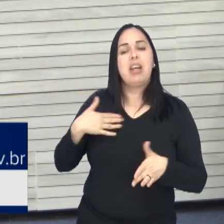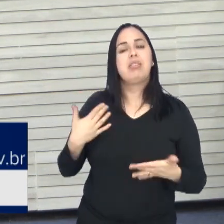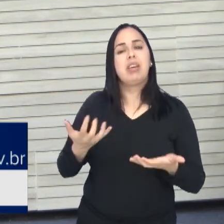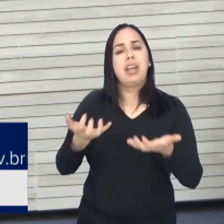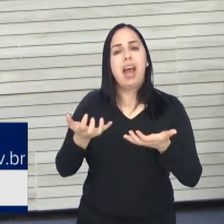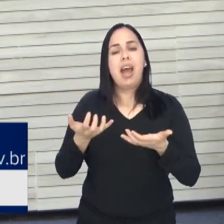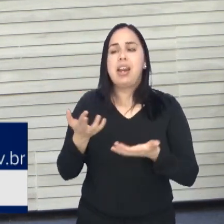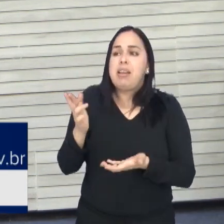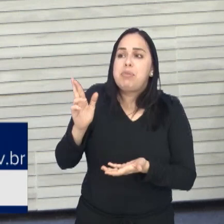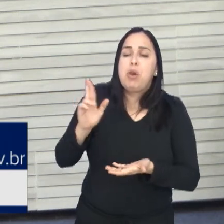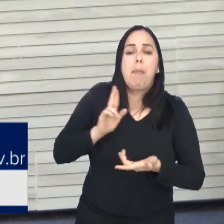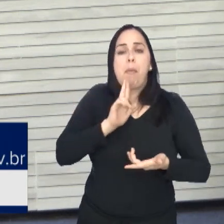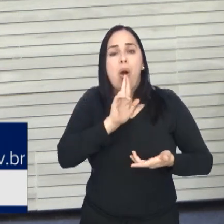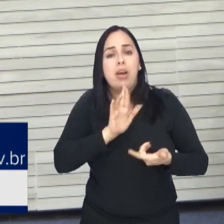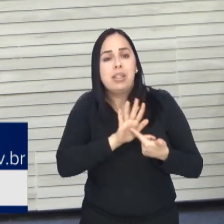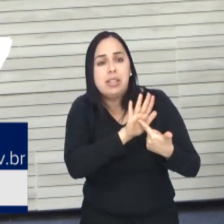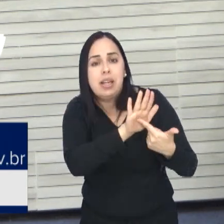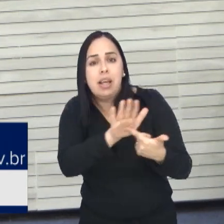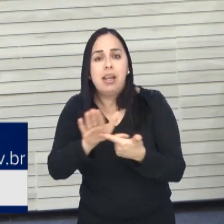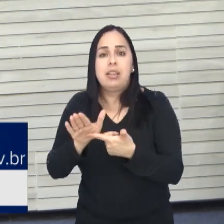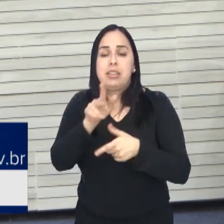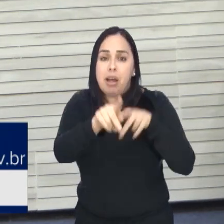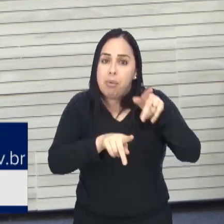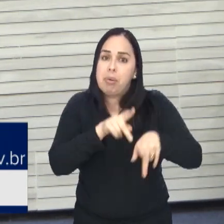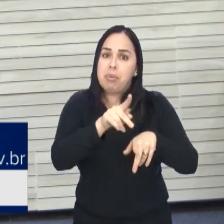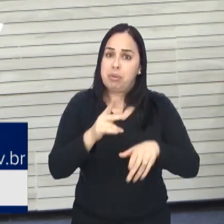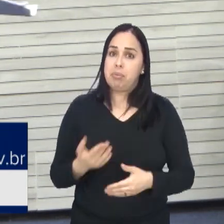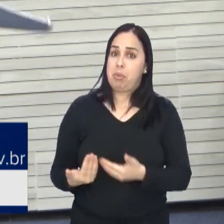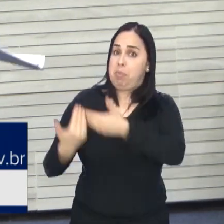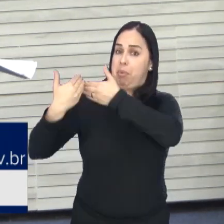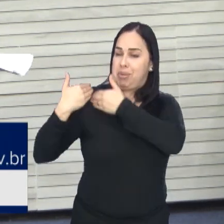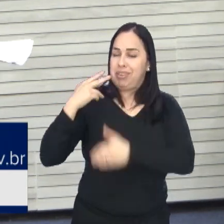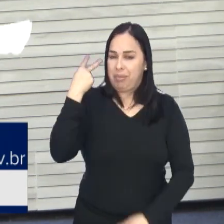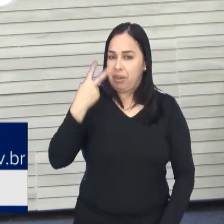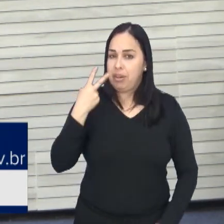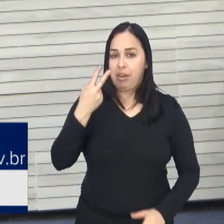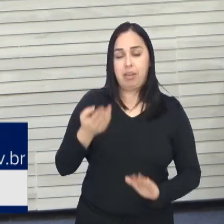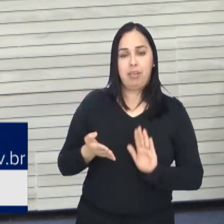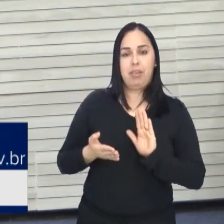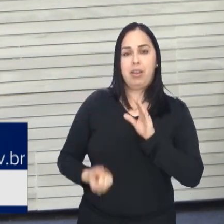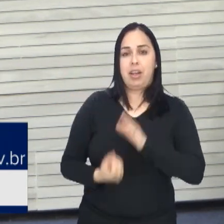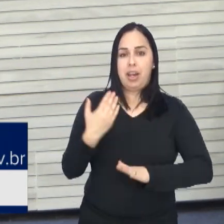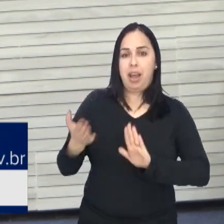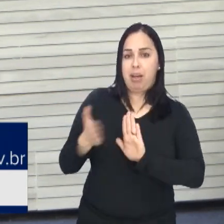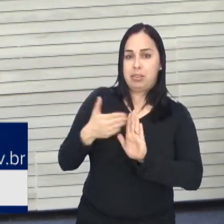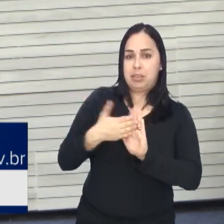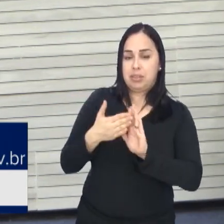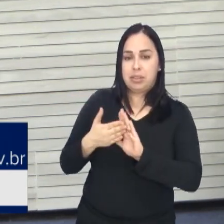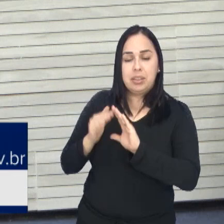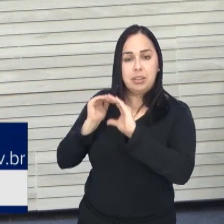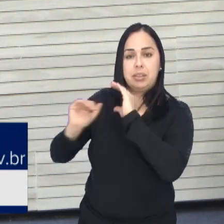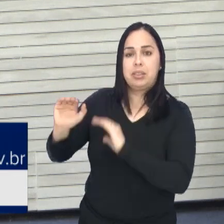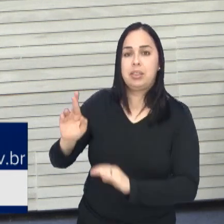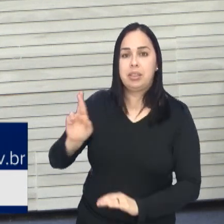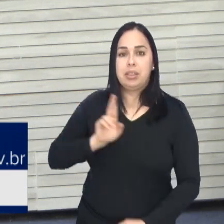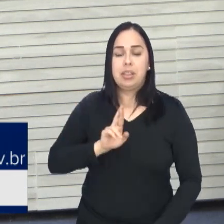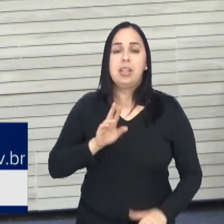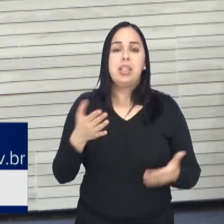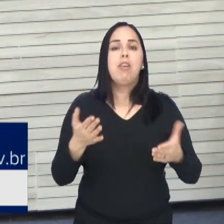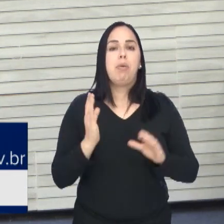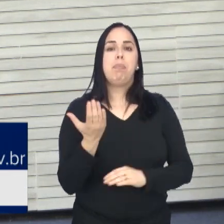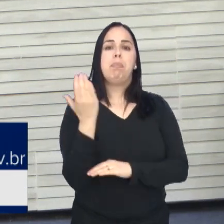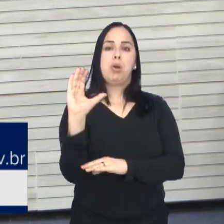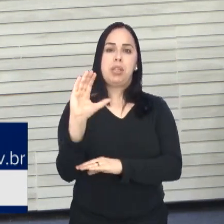trazer resposta para a população, que é a função do vereador. Enviar um requerimento, ter a resposta, isso aqui vai para a rede social.